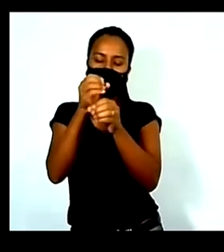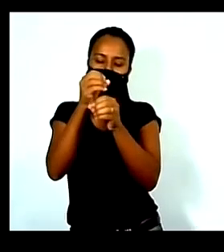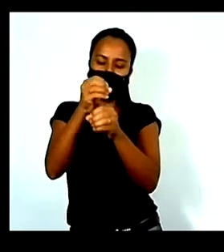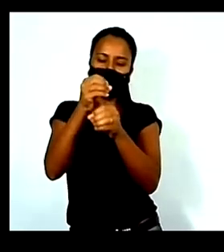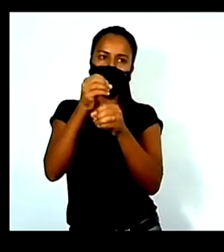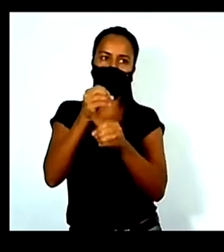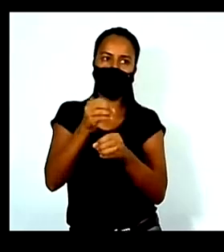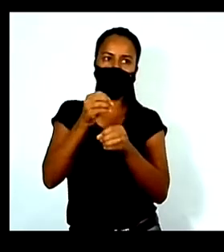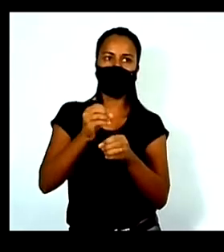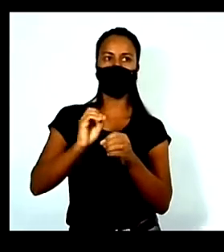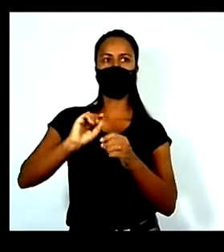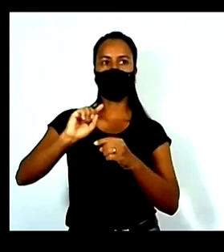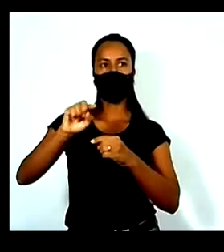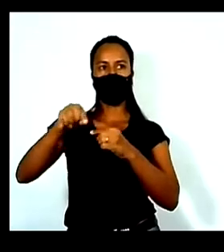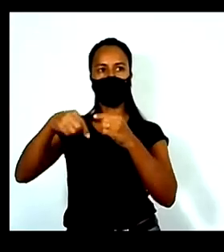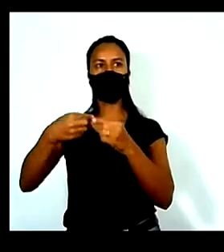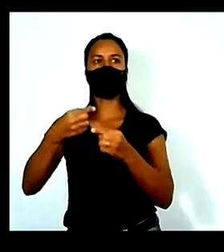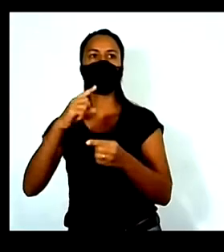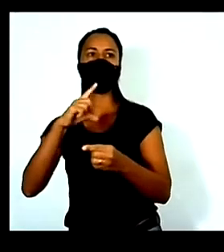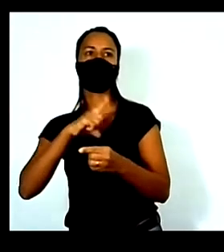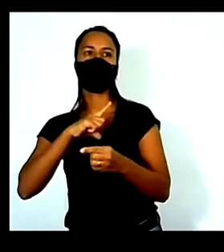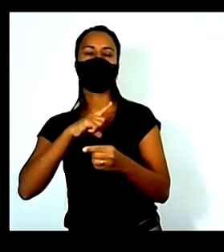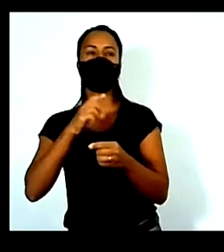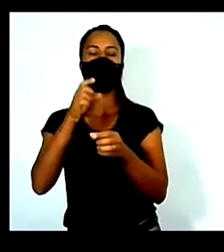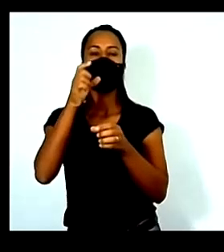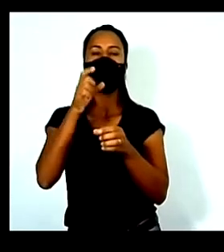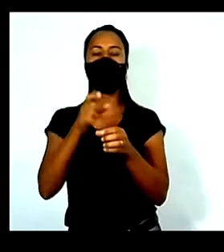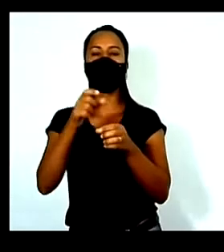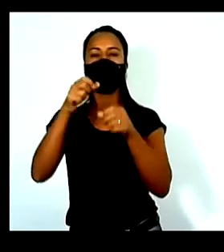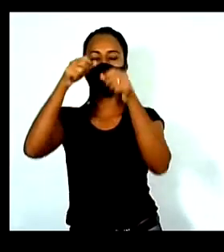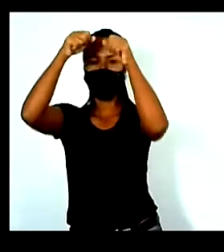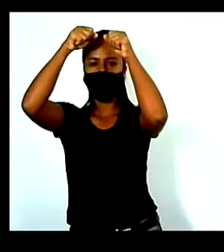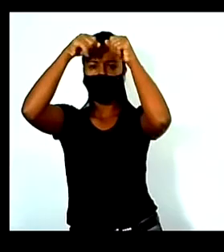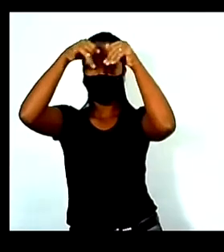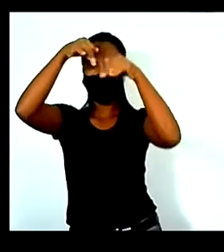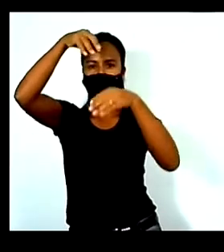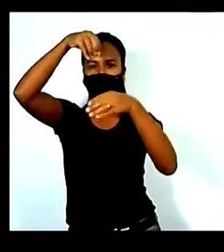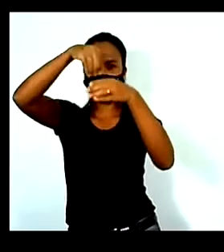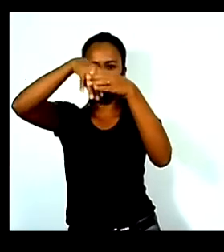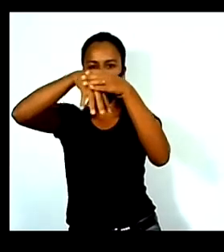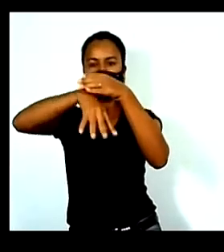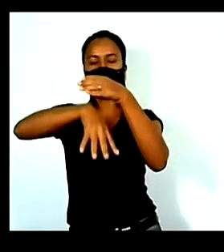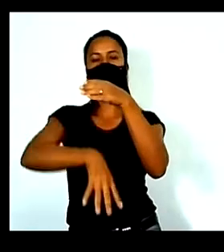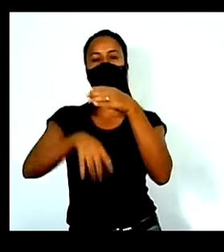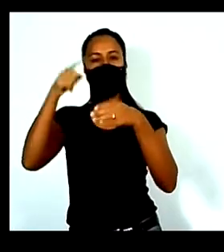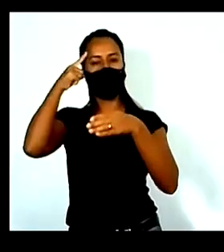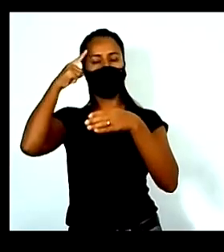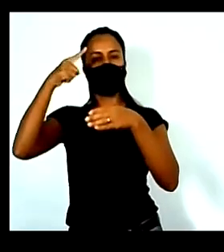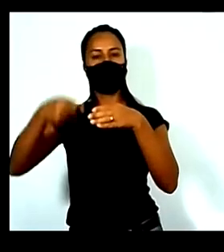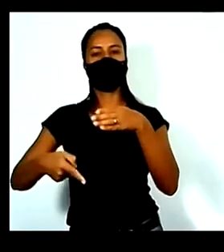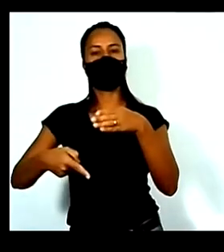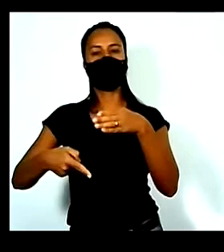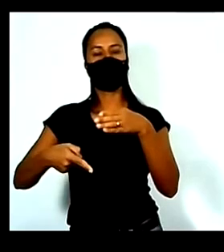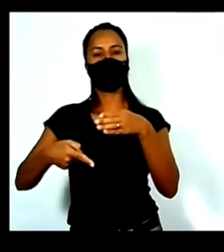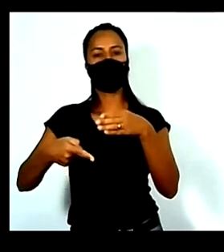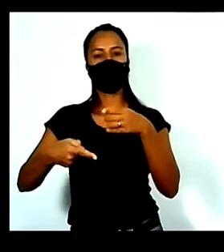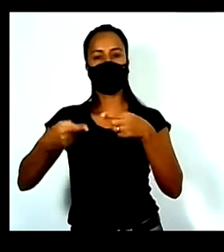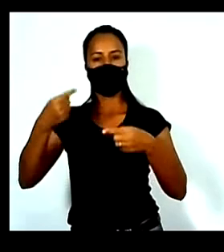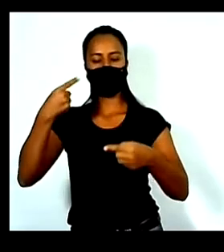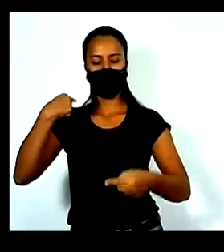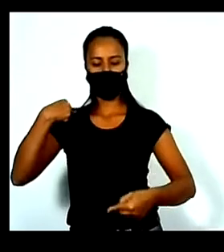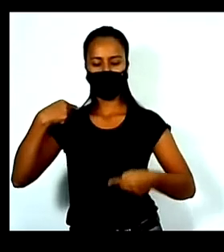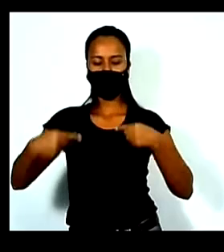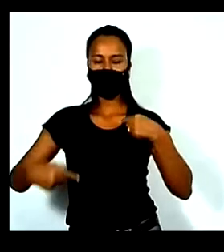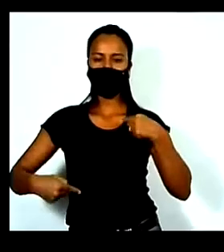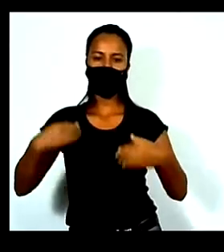medula espinal, certo? Que é por onde vai passar esse feixe de nervos que vai mandar o comando do cérebro para as